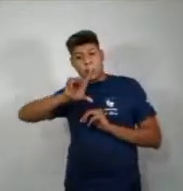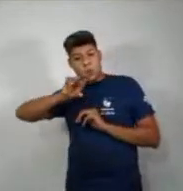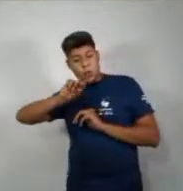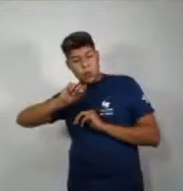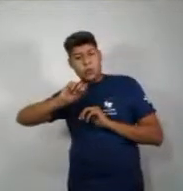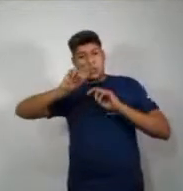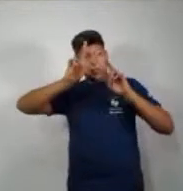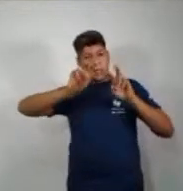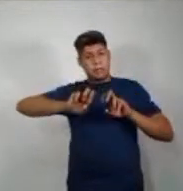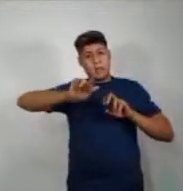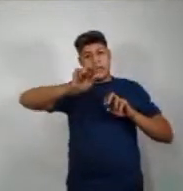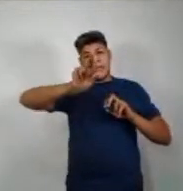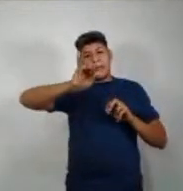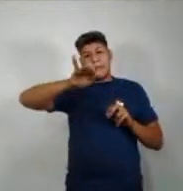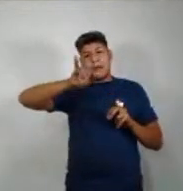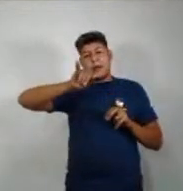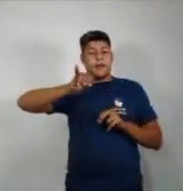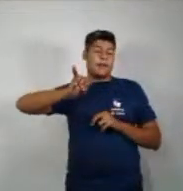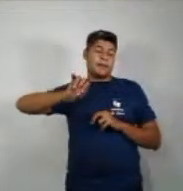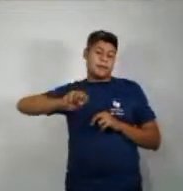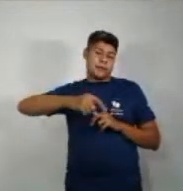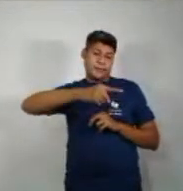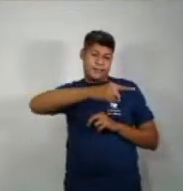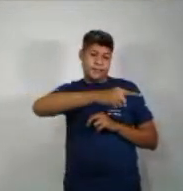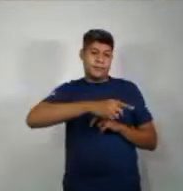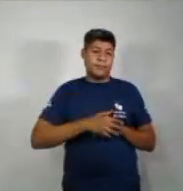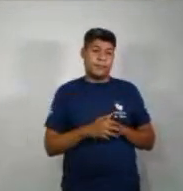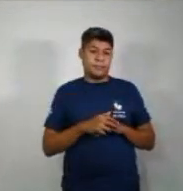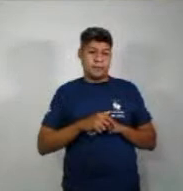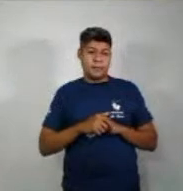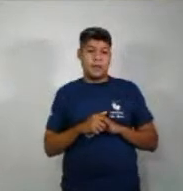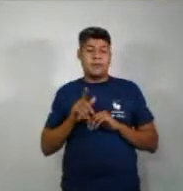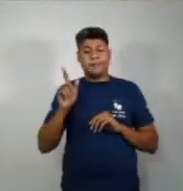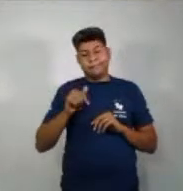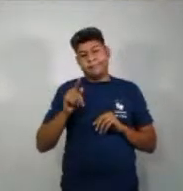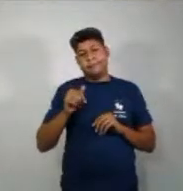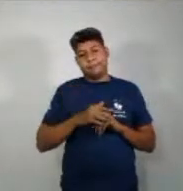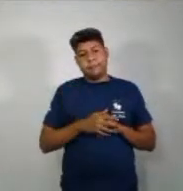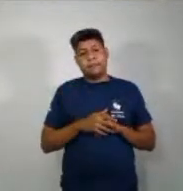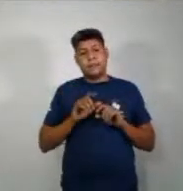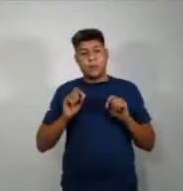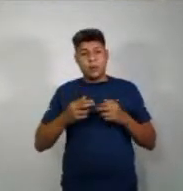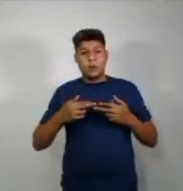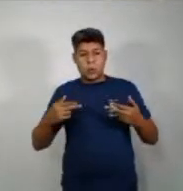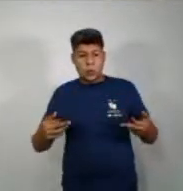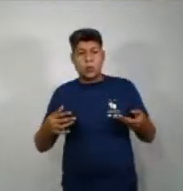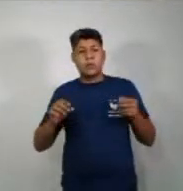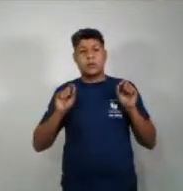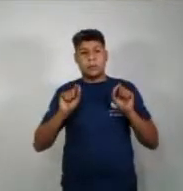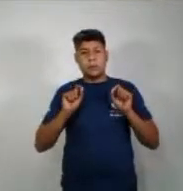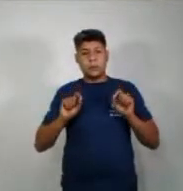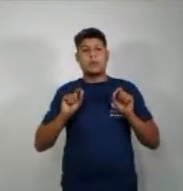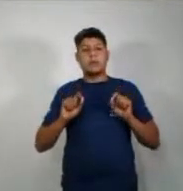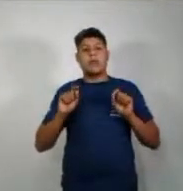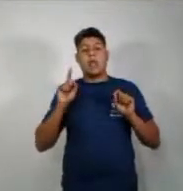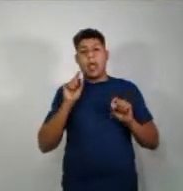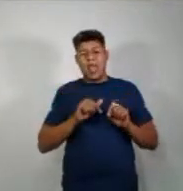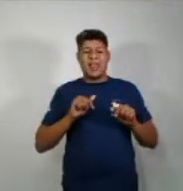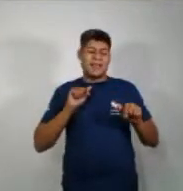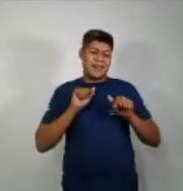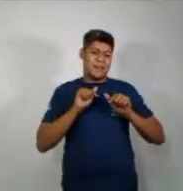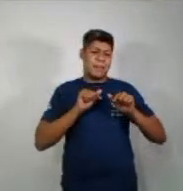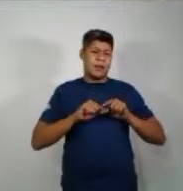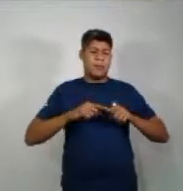Rosa. Então, a gente vai lançar em breve, que é uma coisa que está dando, que deu bastante trabalho, mas também deu